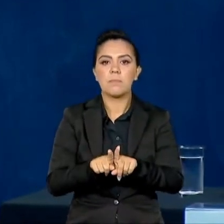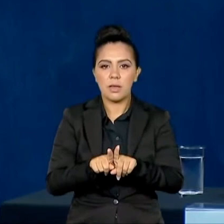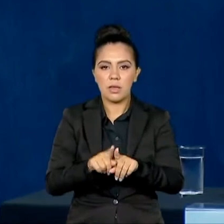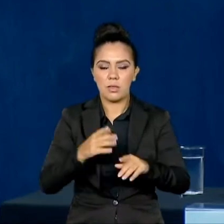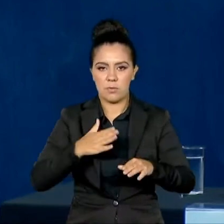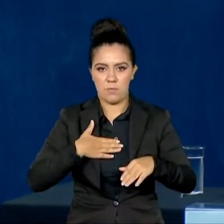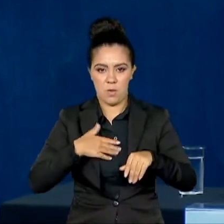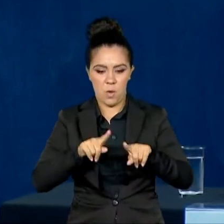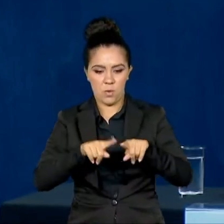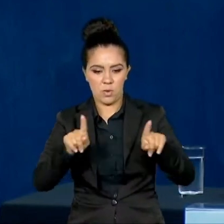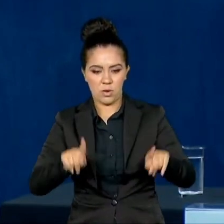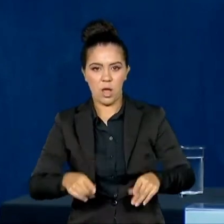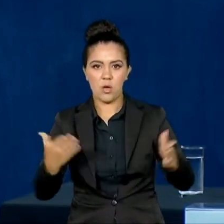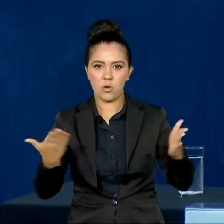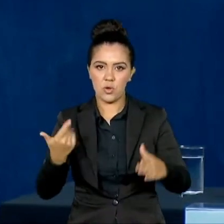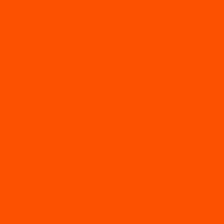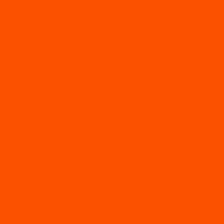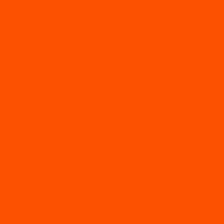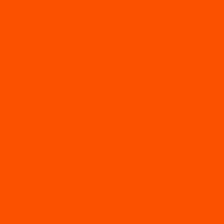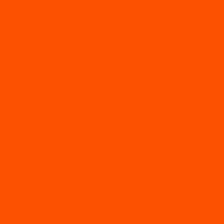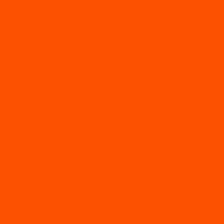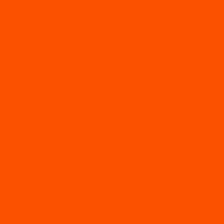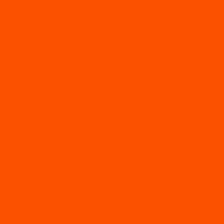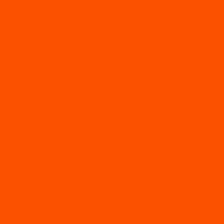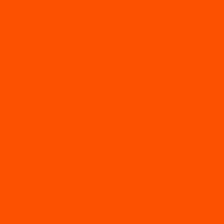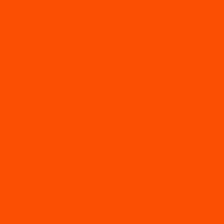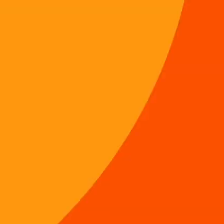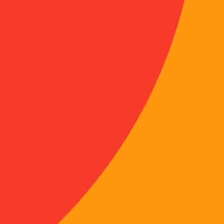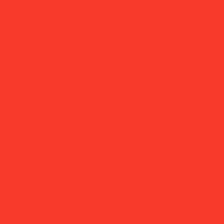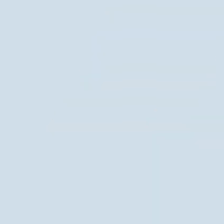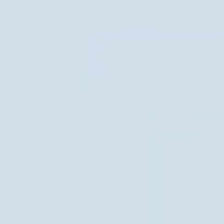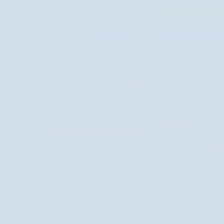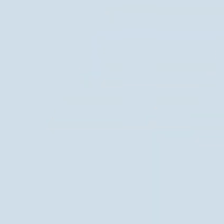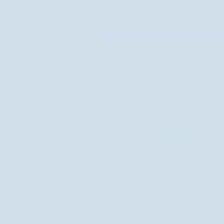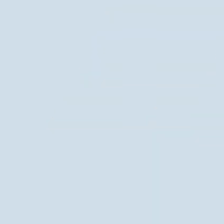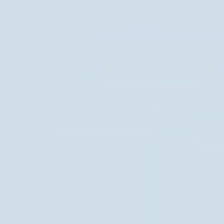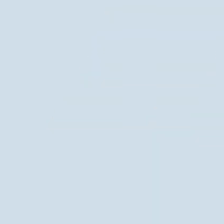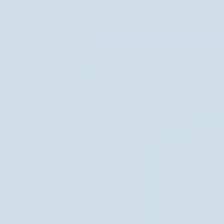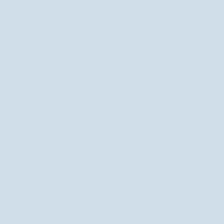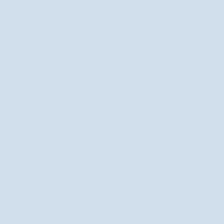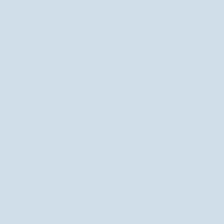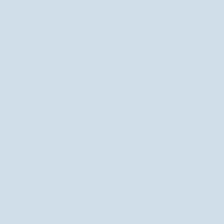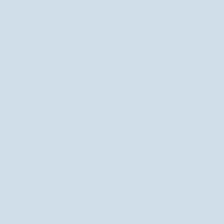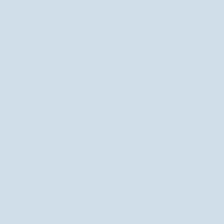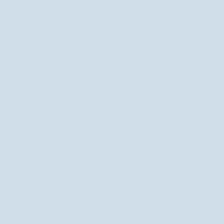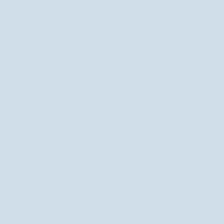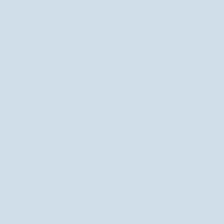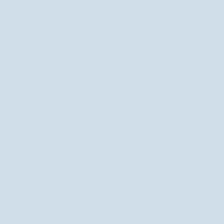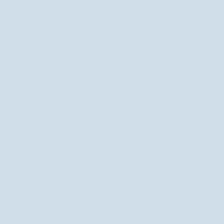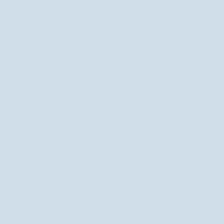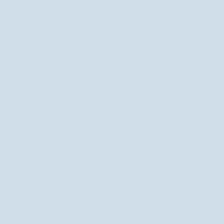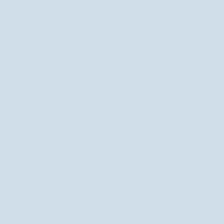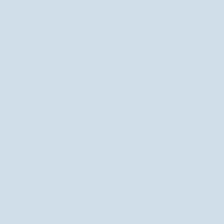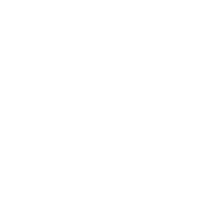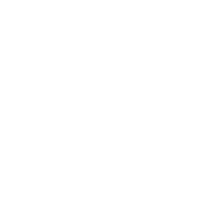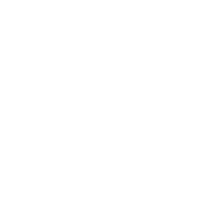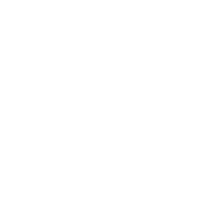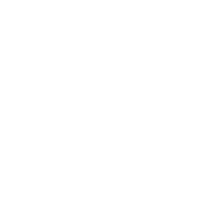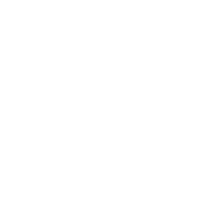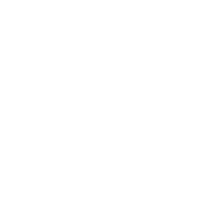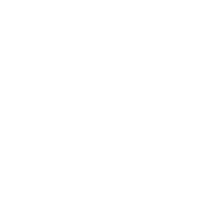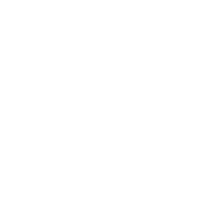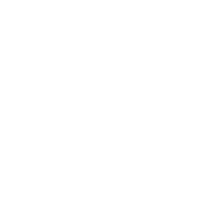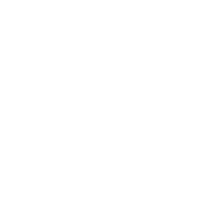que fui investido. Muito obrigado. Poder Monitor. Acesse agora e ganhe 30 dias grátis.